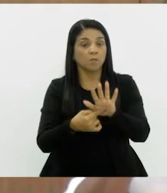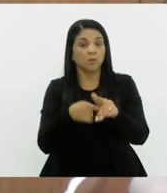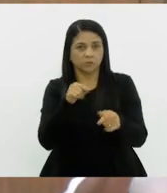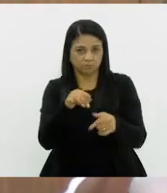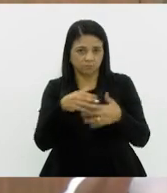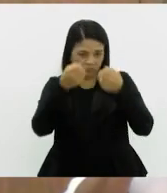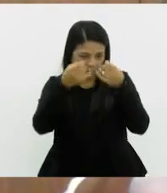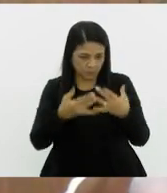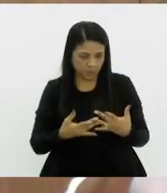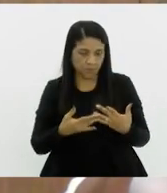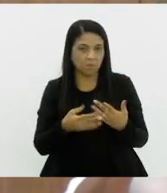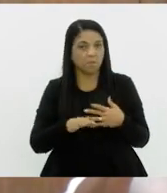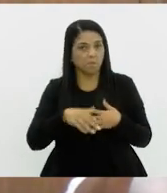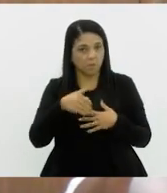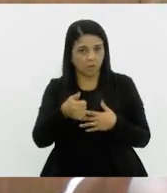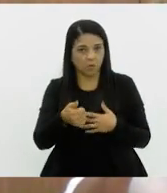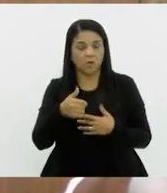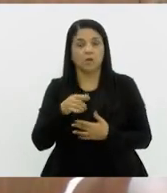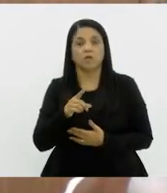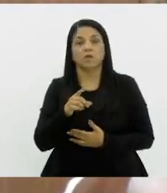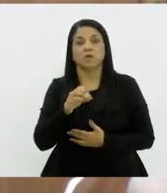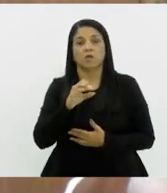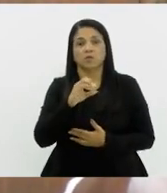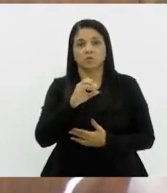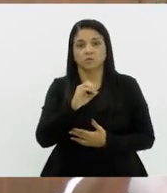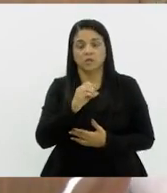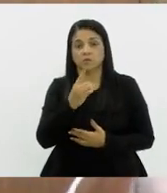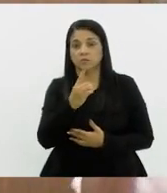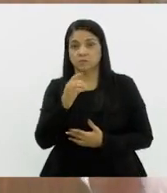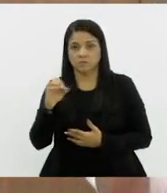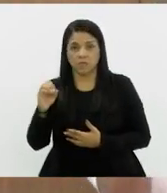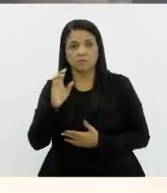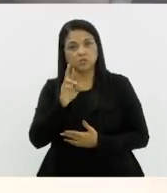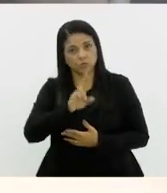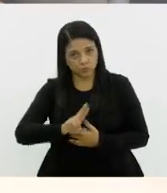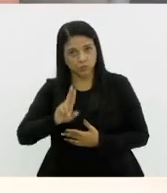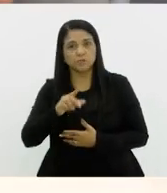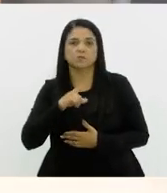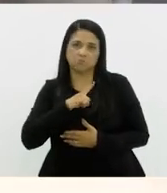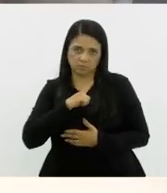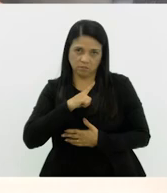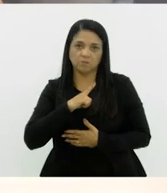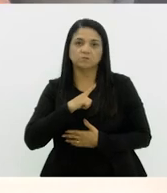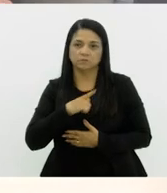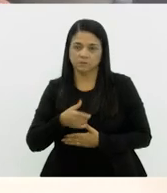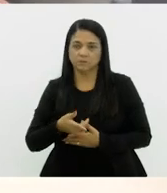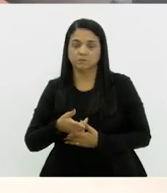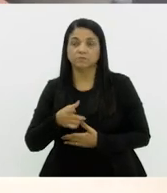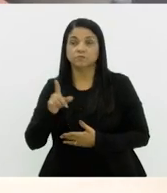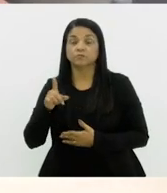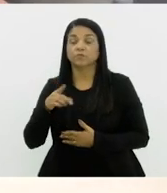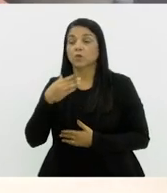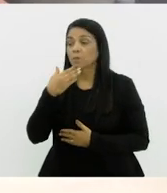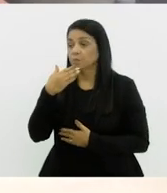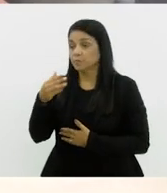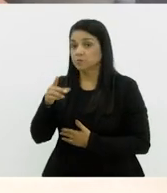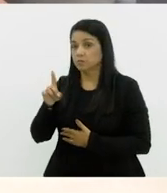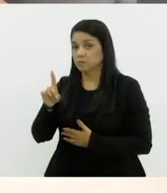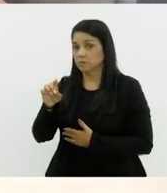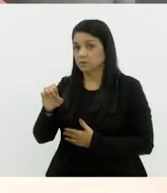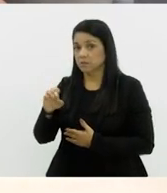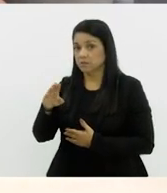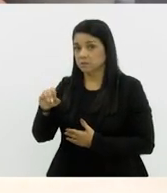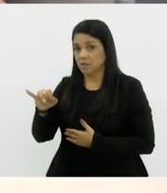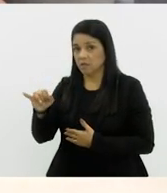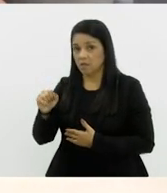especiais de helicóptero, que é o famoso 0100. Então, isso pois já acontece. O que a gente está pedindo aqui, mas isso é para o DCEA, que